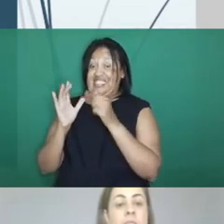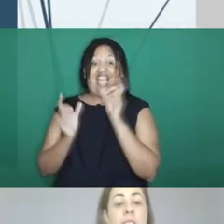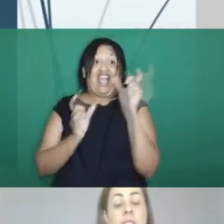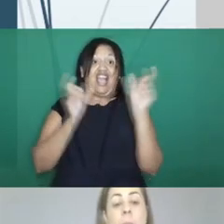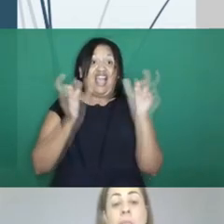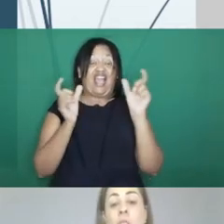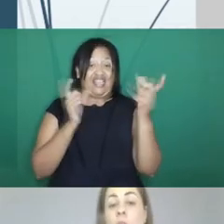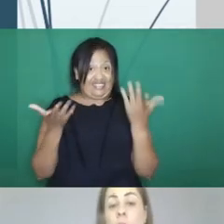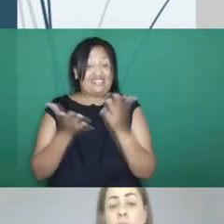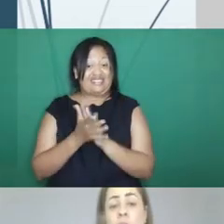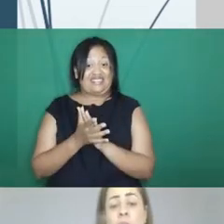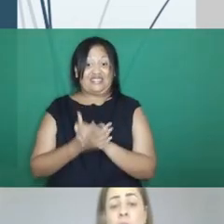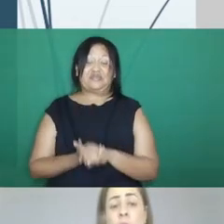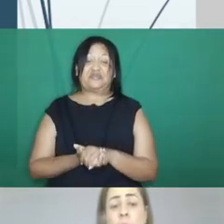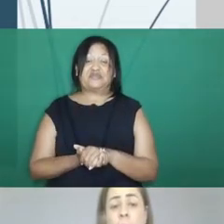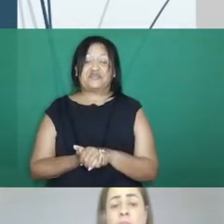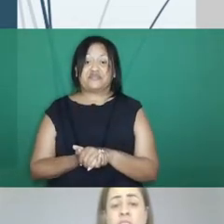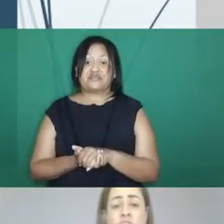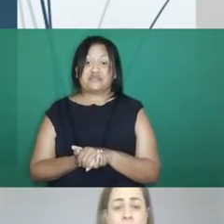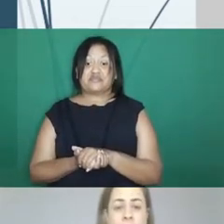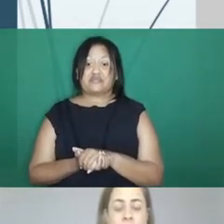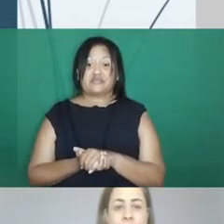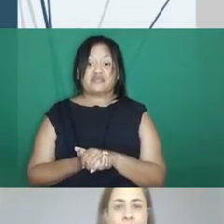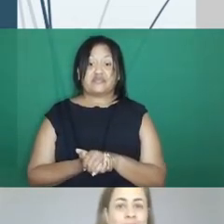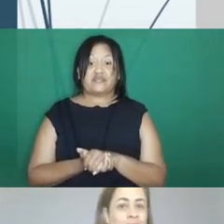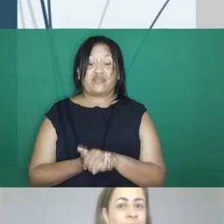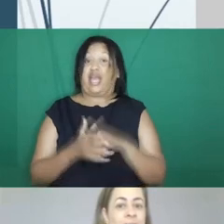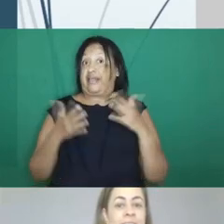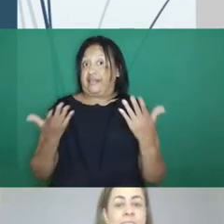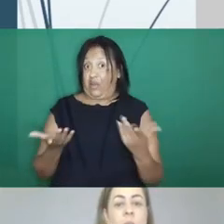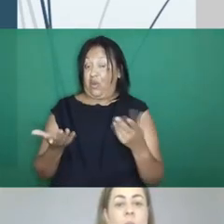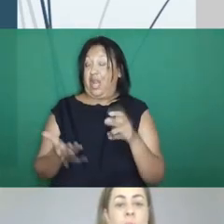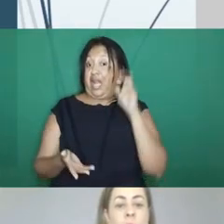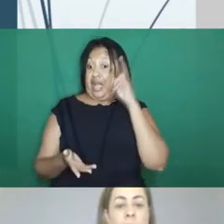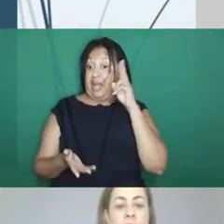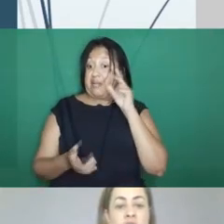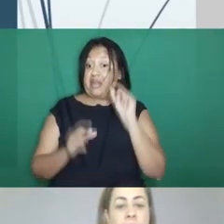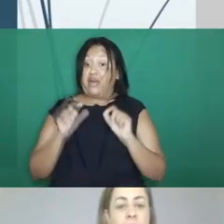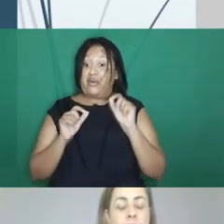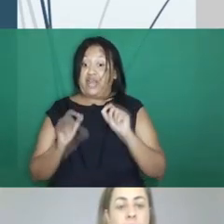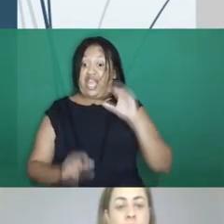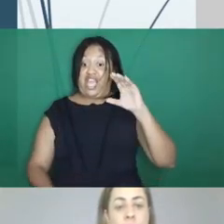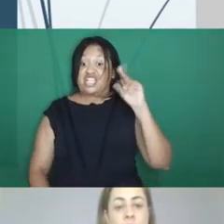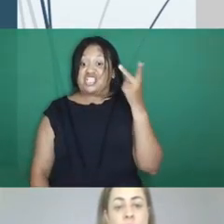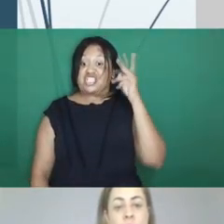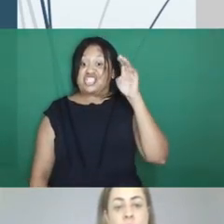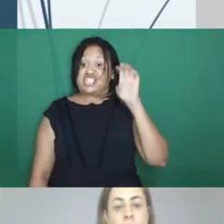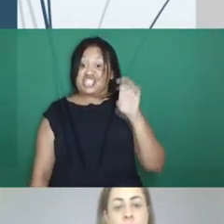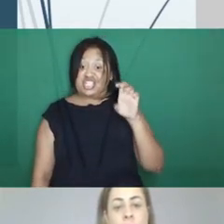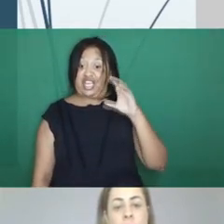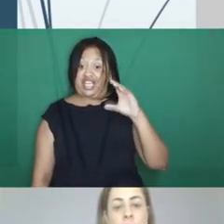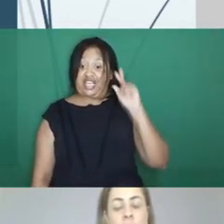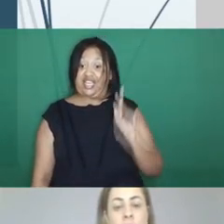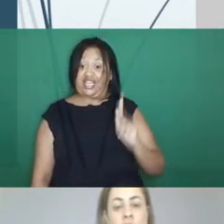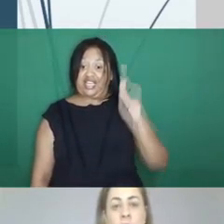traz ele mais going to get Então vamos lembrar checklist é como se fosse uma